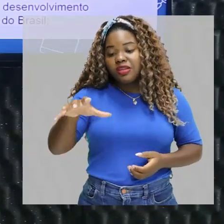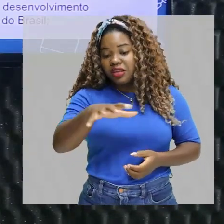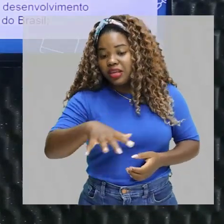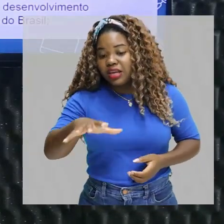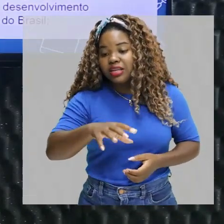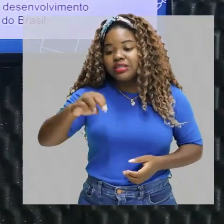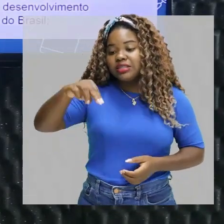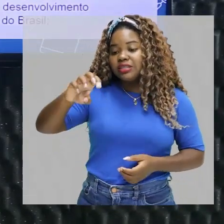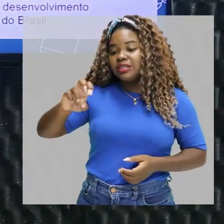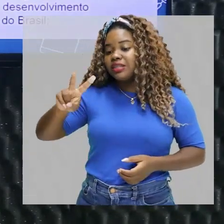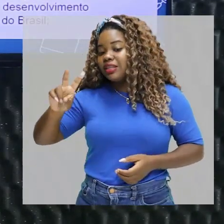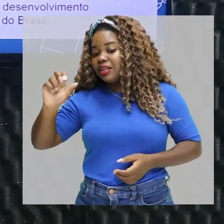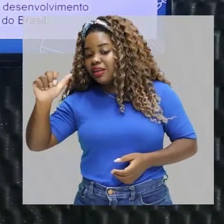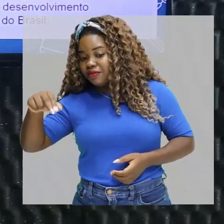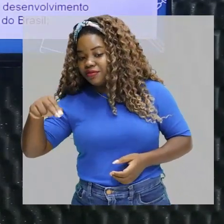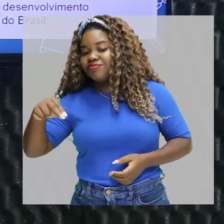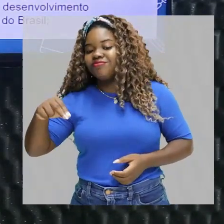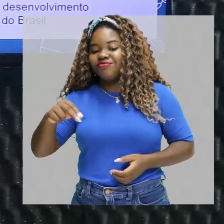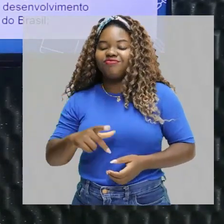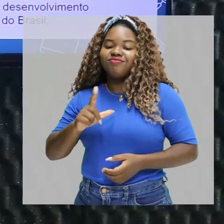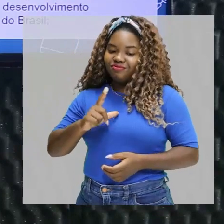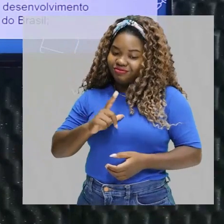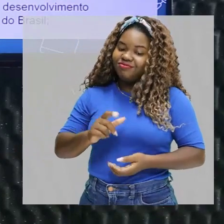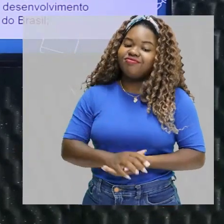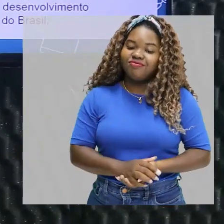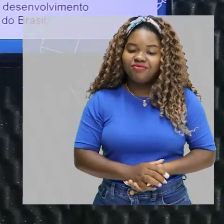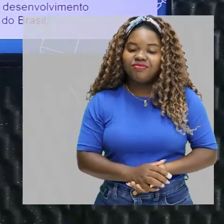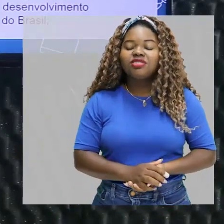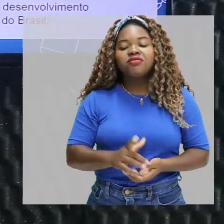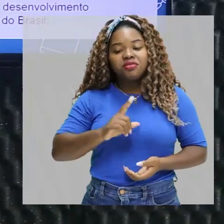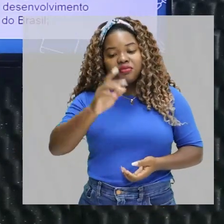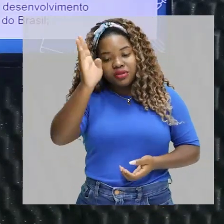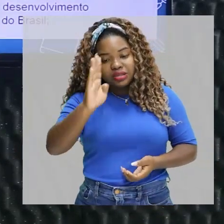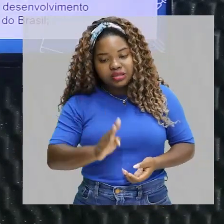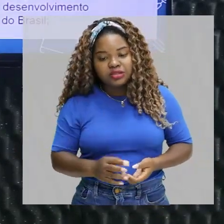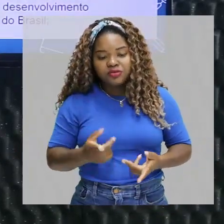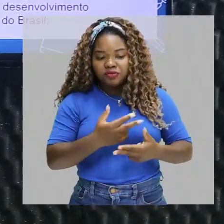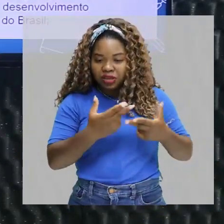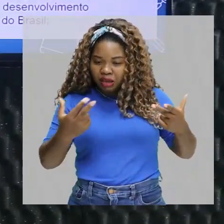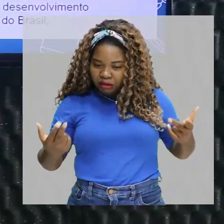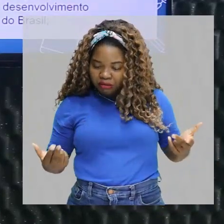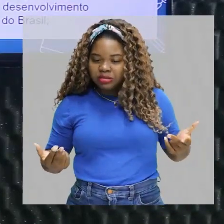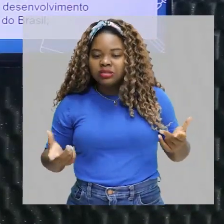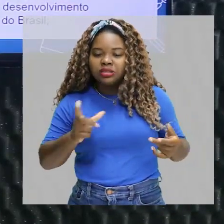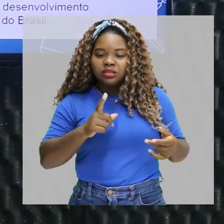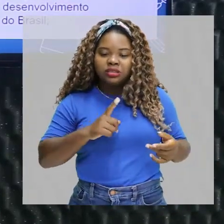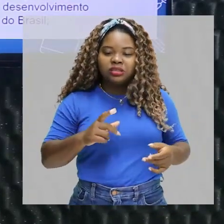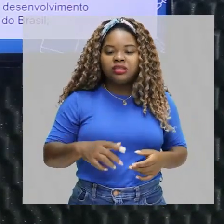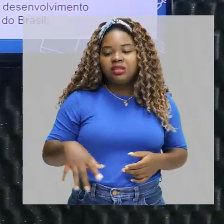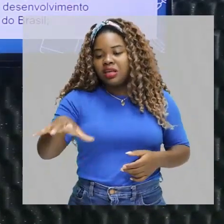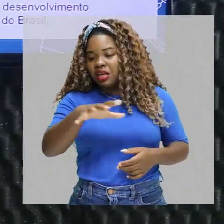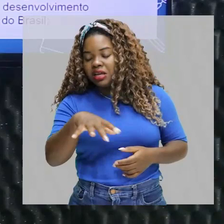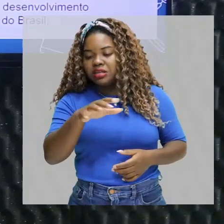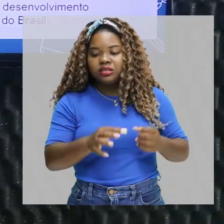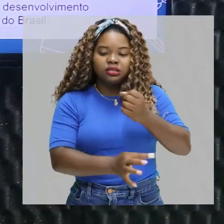a gente falou isso já em outras aulas sobre o Brasil com essa sua grande diversidade áreas que tem altas temperaturas